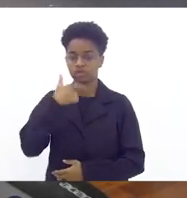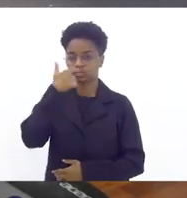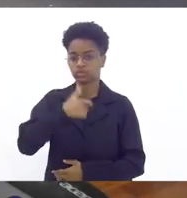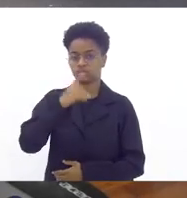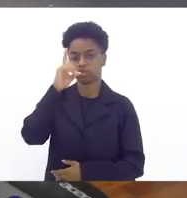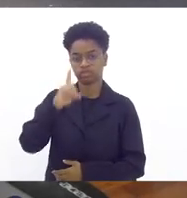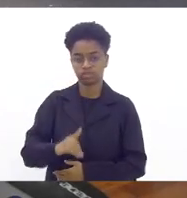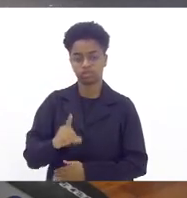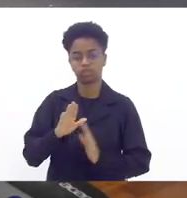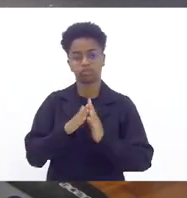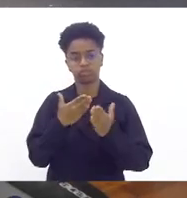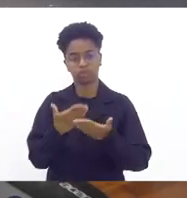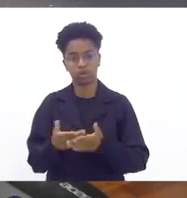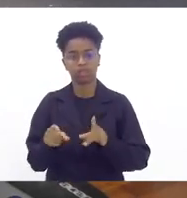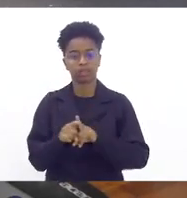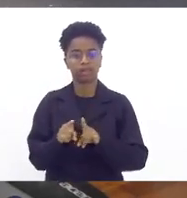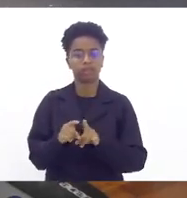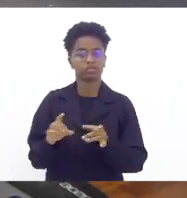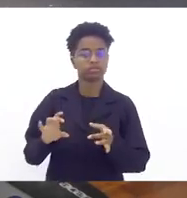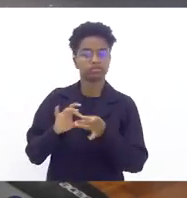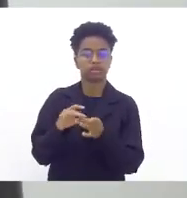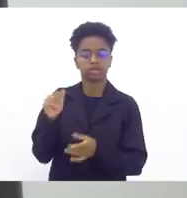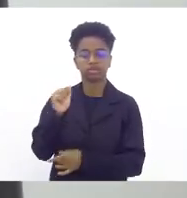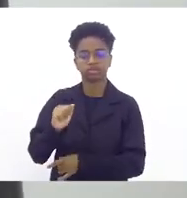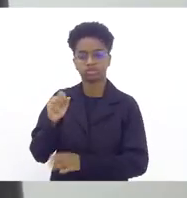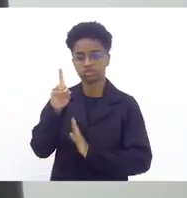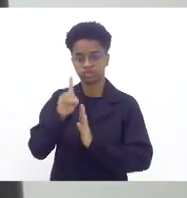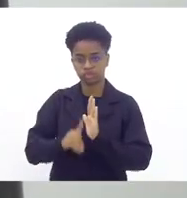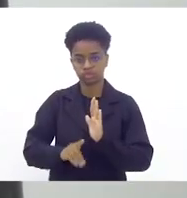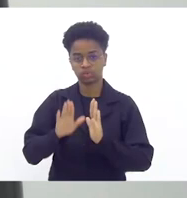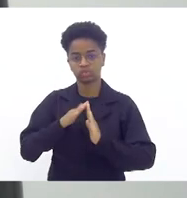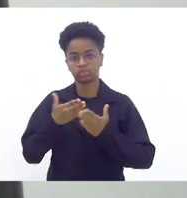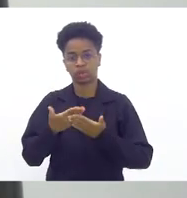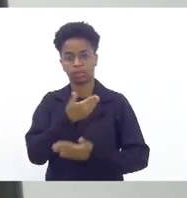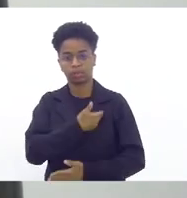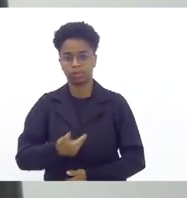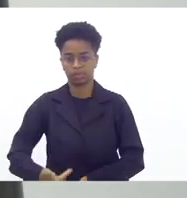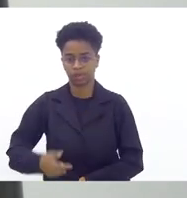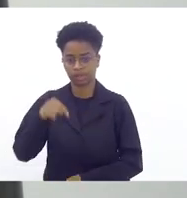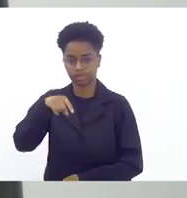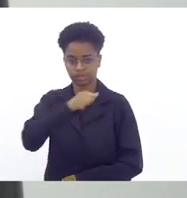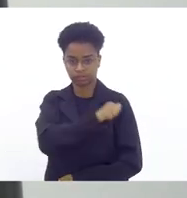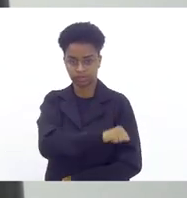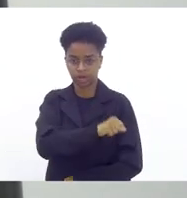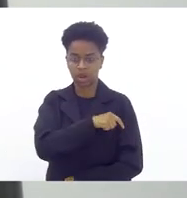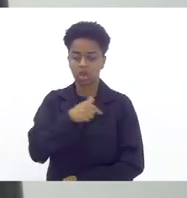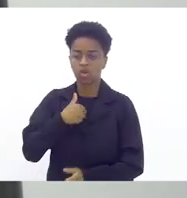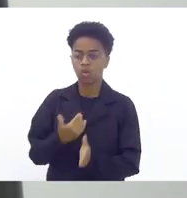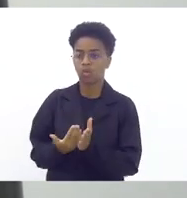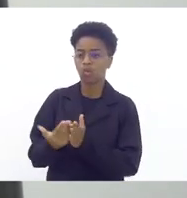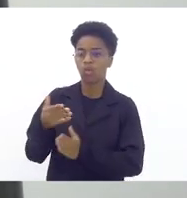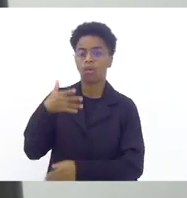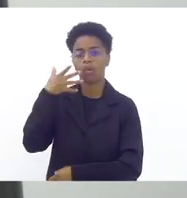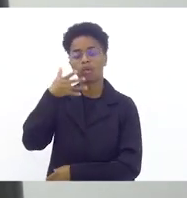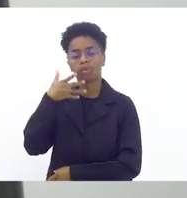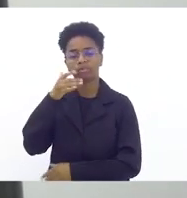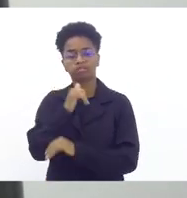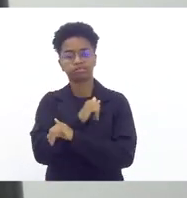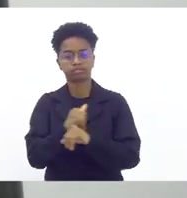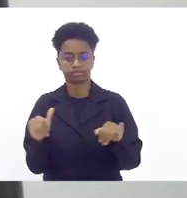Associação dos Diretores de Escolas Públicas do Estado do Rio de Janeiro. E eu queria começar essa fala dizendo o seguinte,